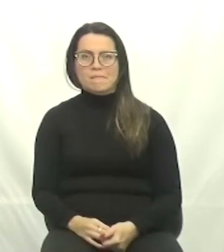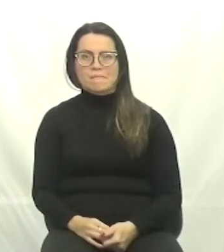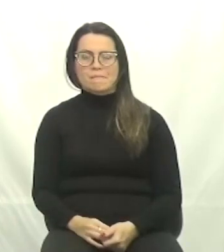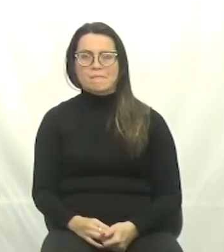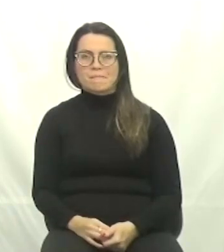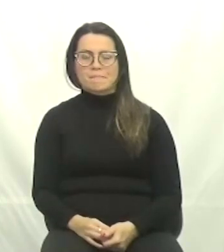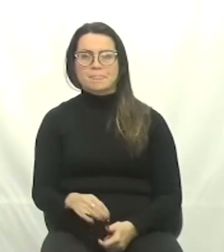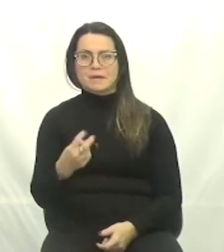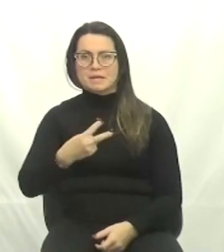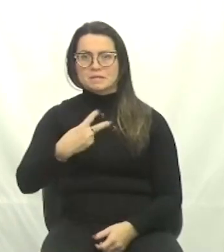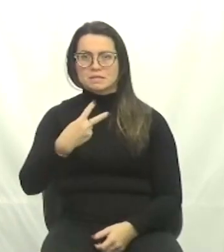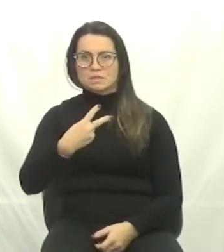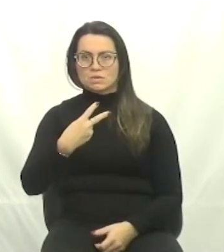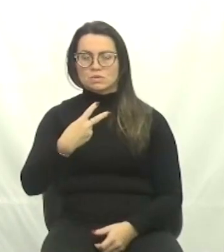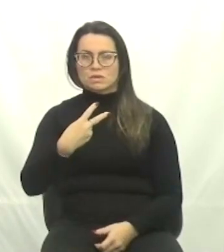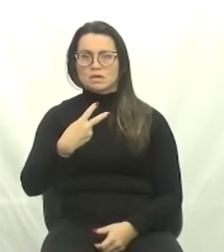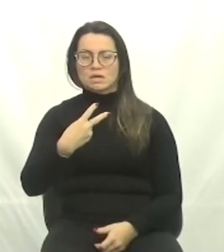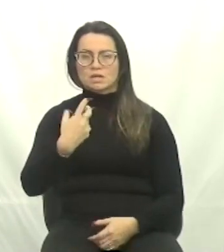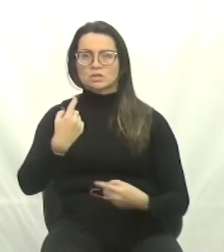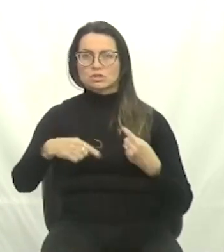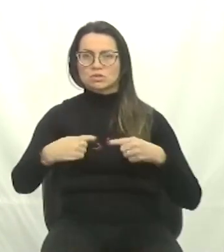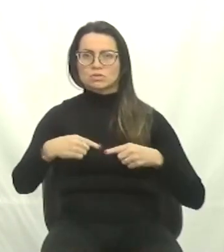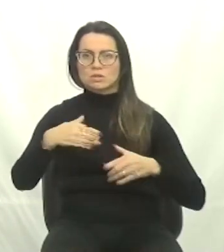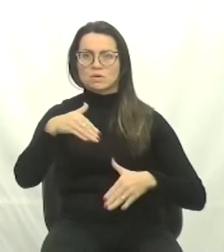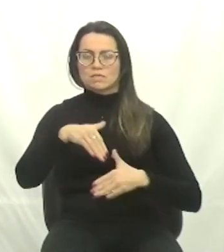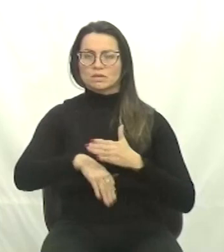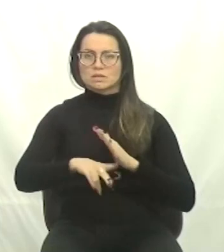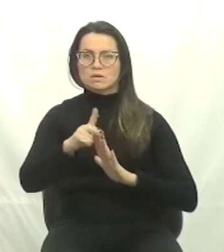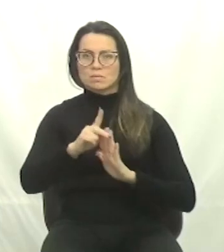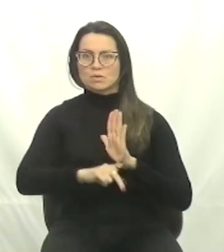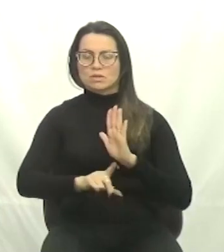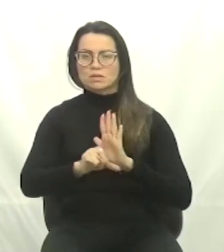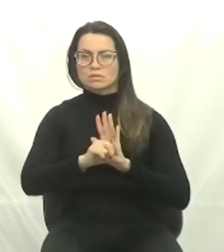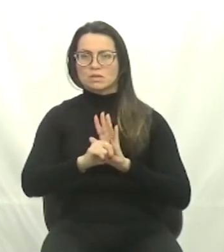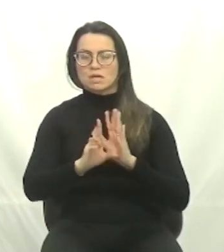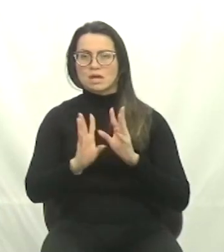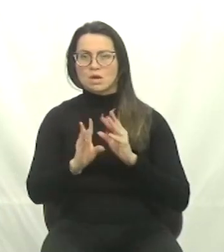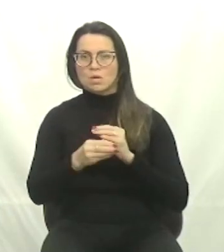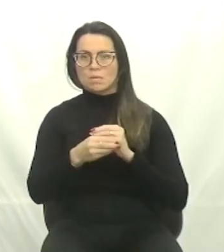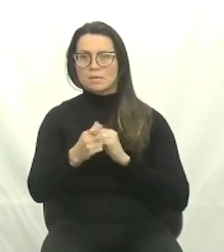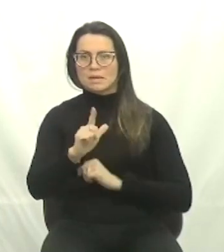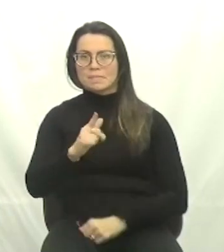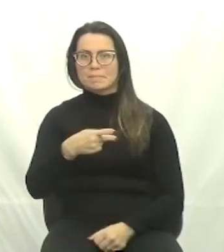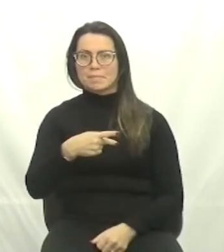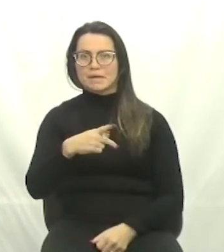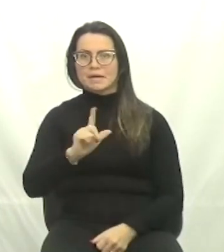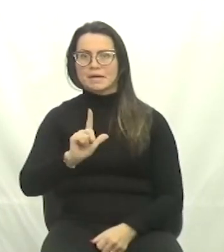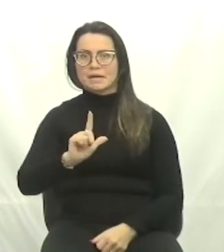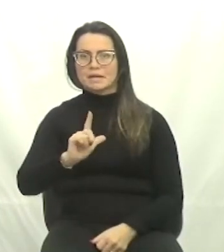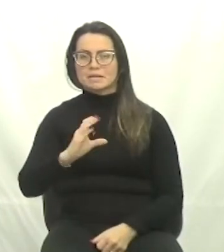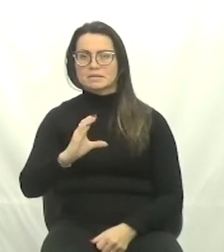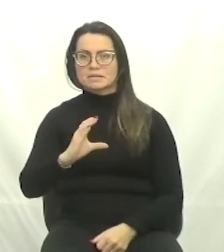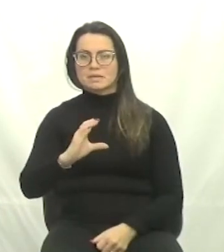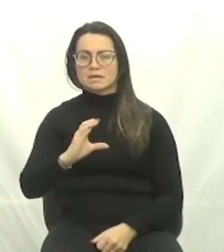Em segunda discussão e votação, o projeto de lei complementar PLC do Executivo